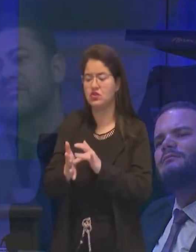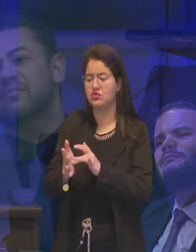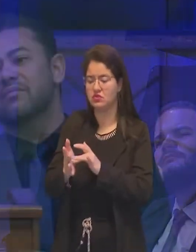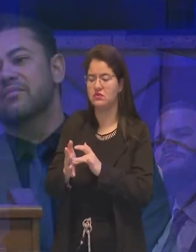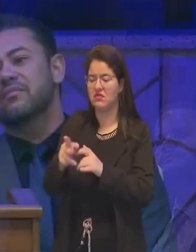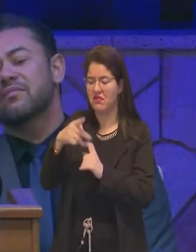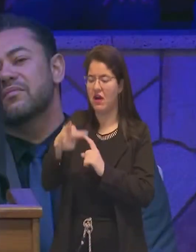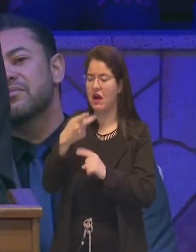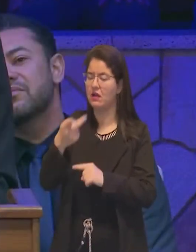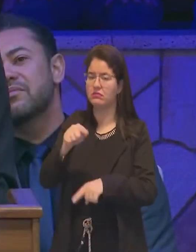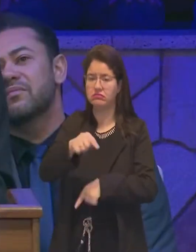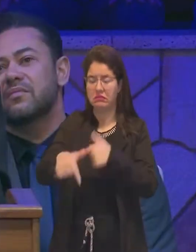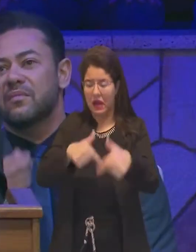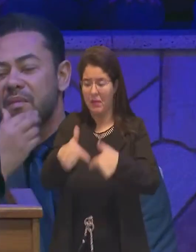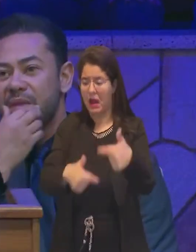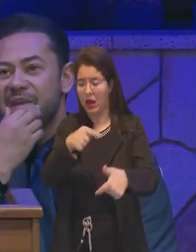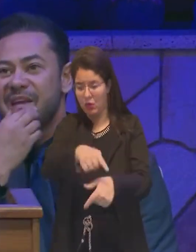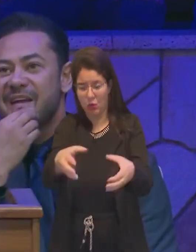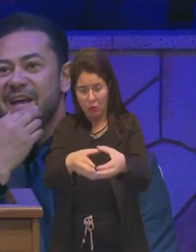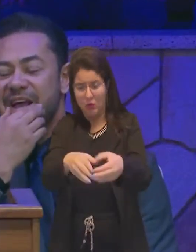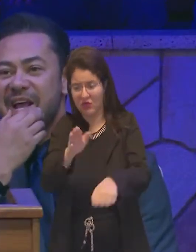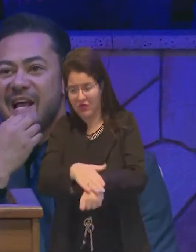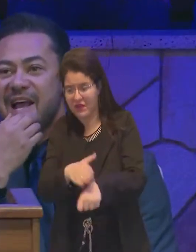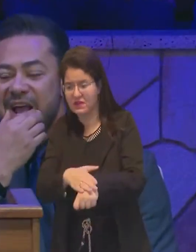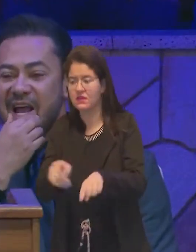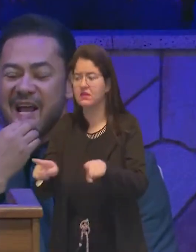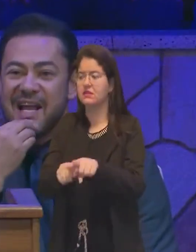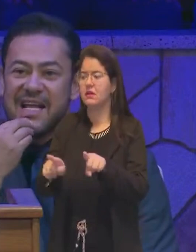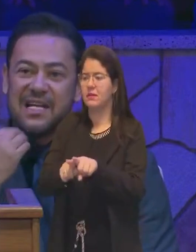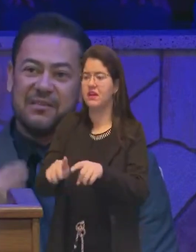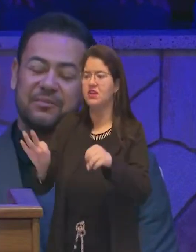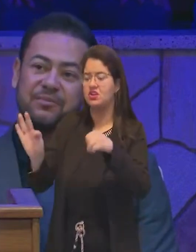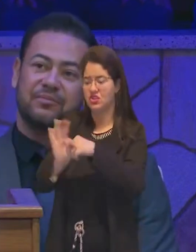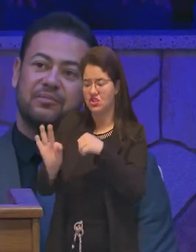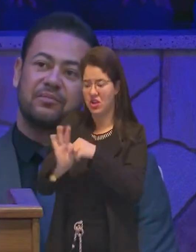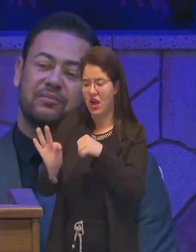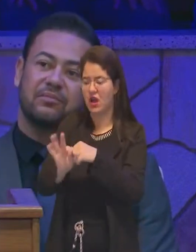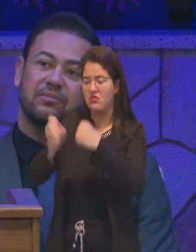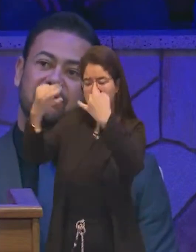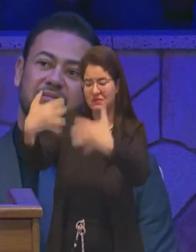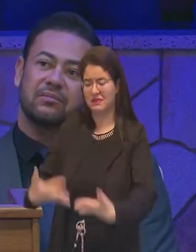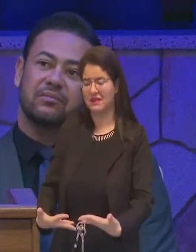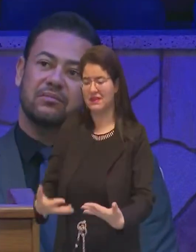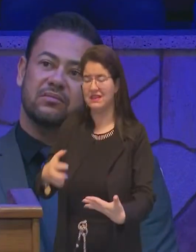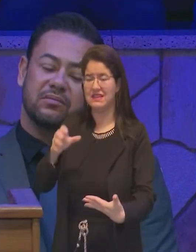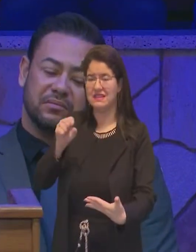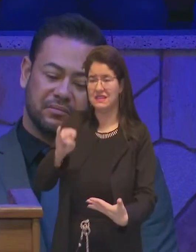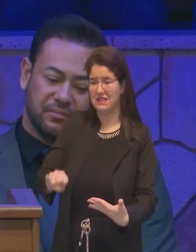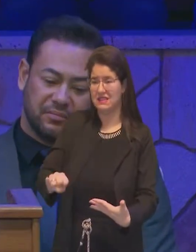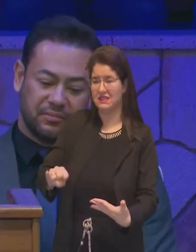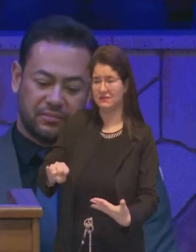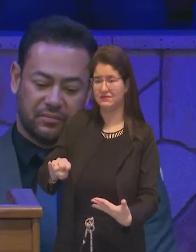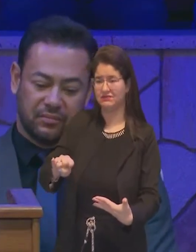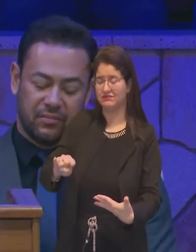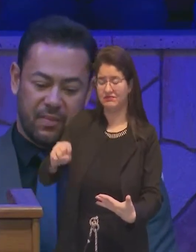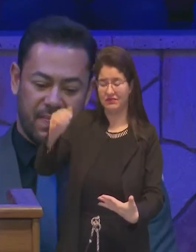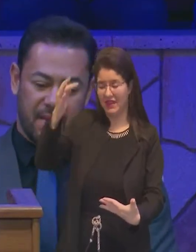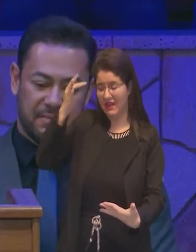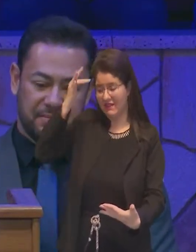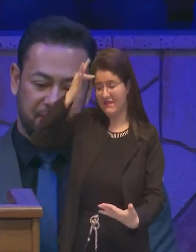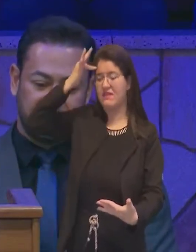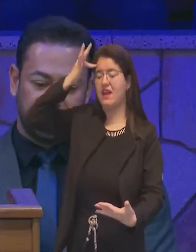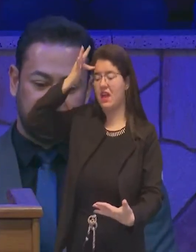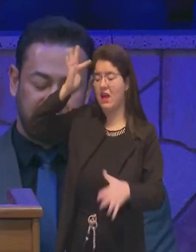Tiago, em seu capítulo 2, fala que a fé sem obras é morta. Nós não estamos